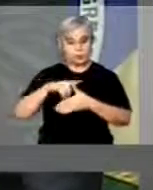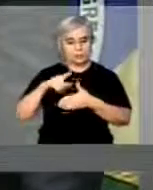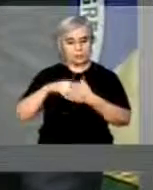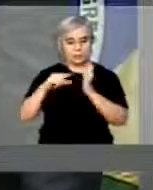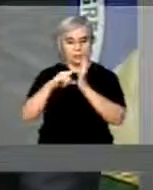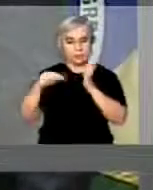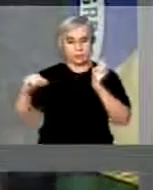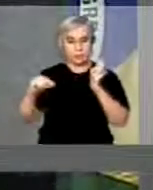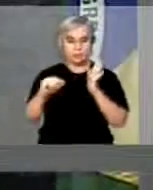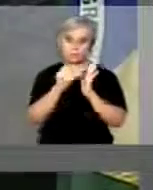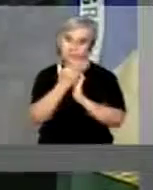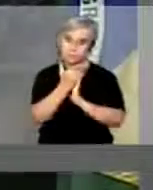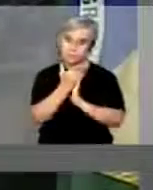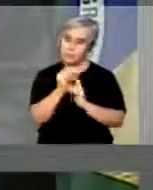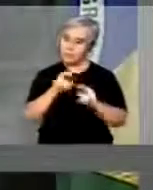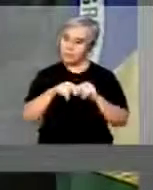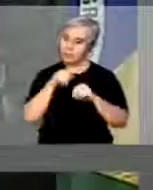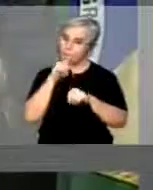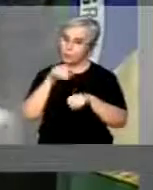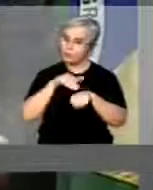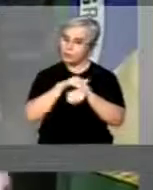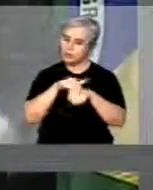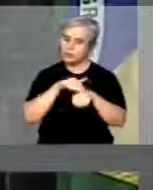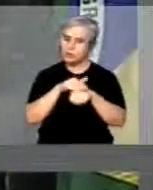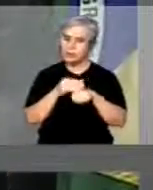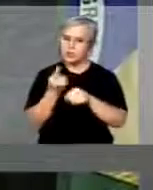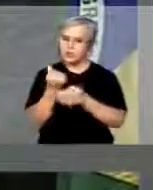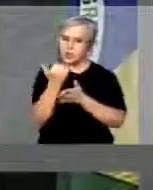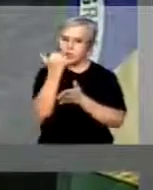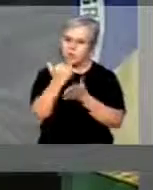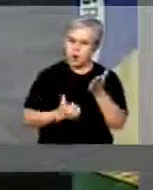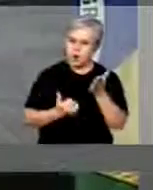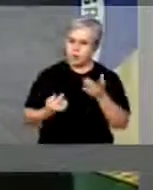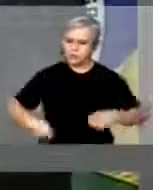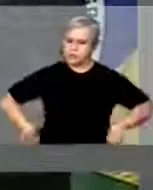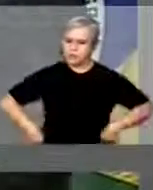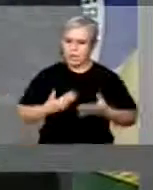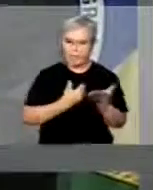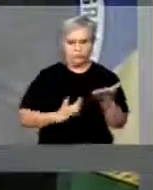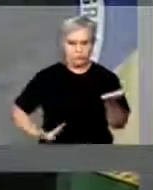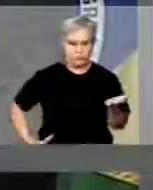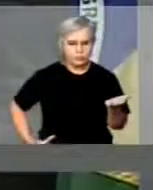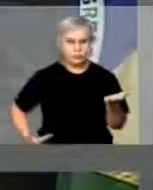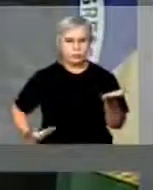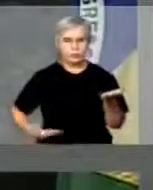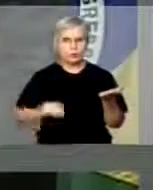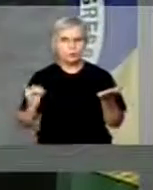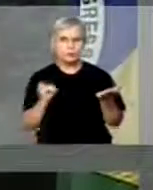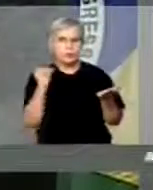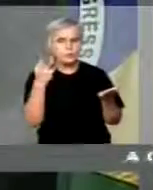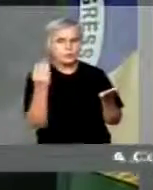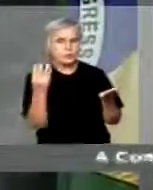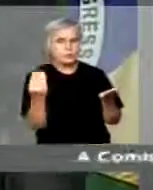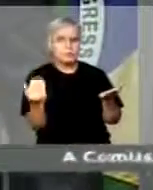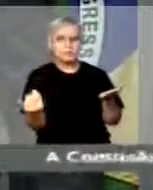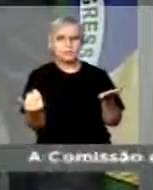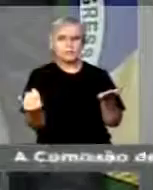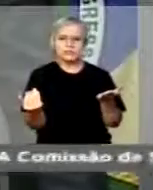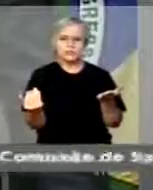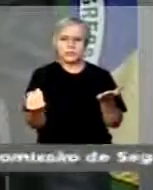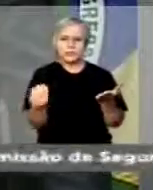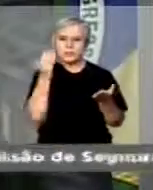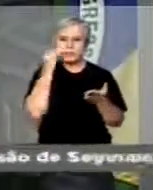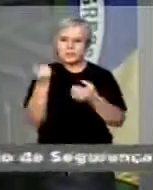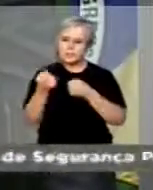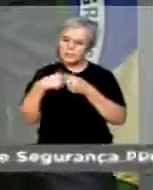Palácio do Planalto, porque ali nós falamos de corte de gastos públicos, que é uma medida fundamental, essencial para a